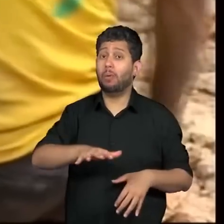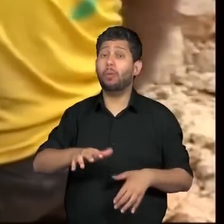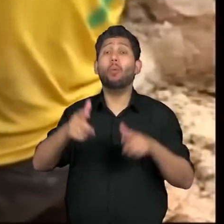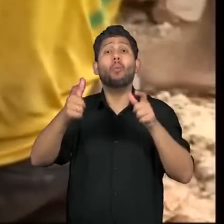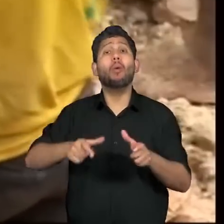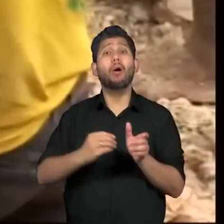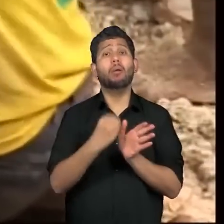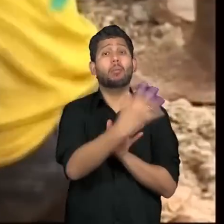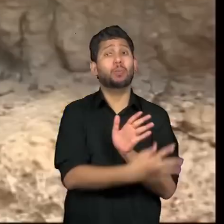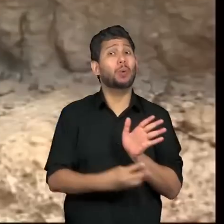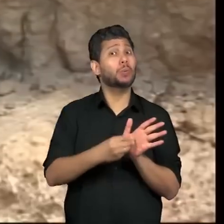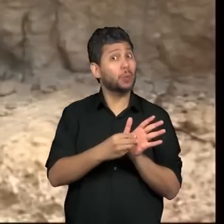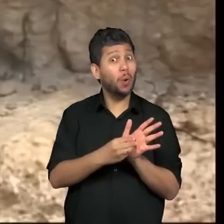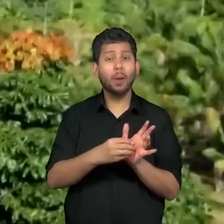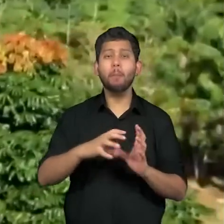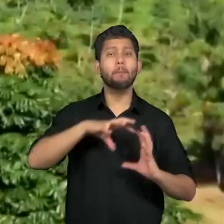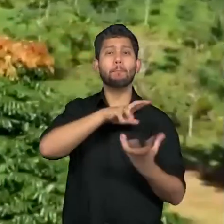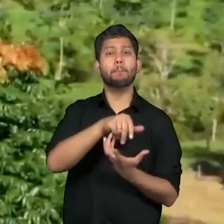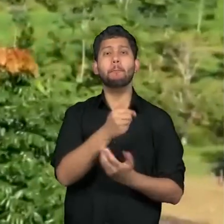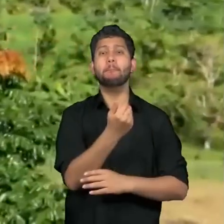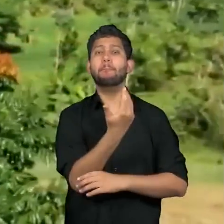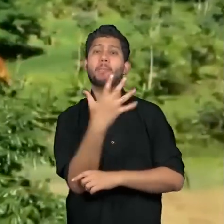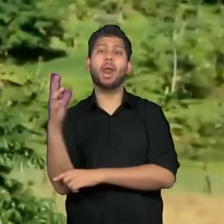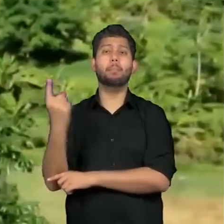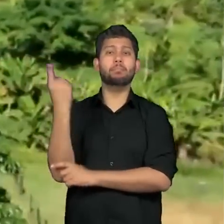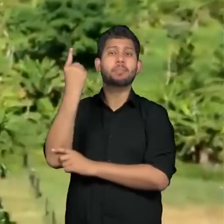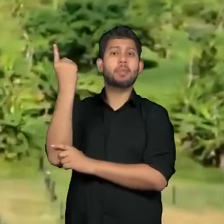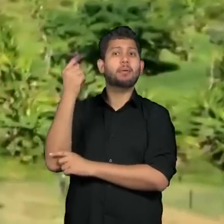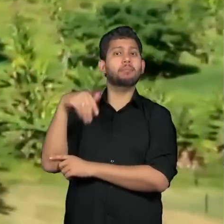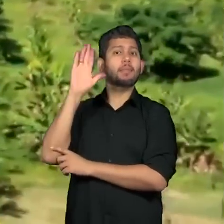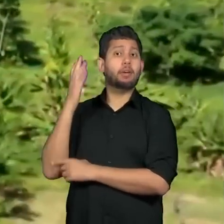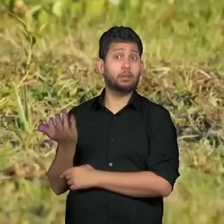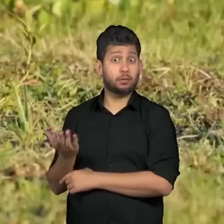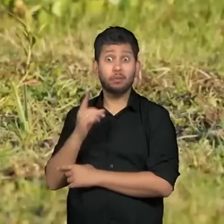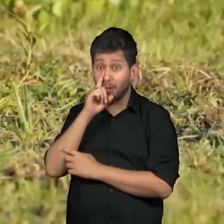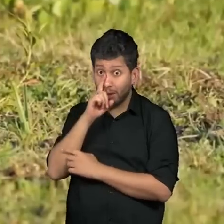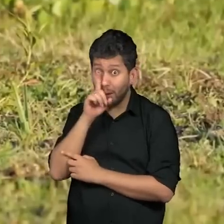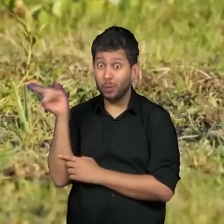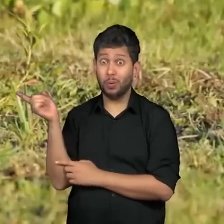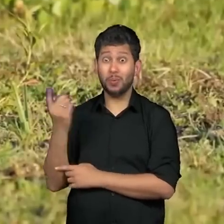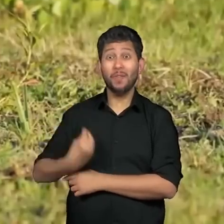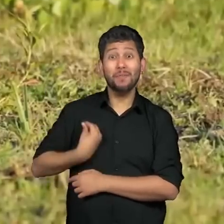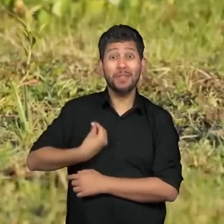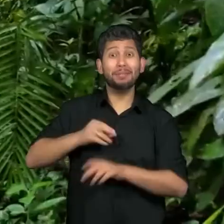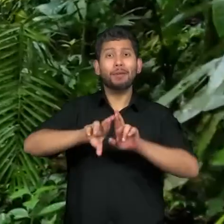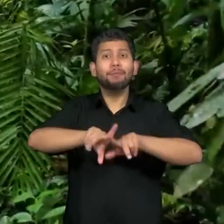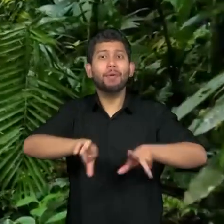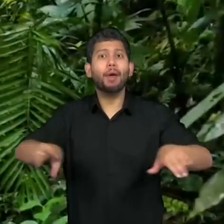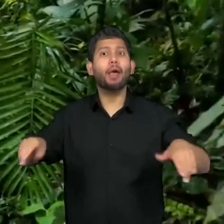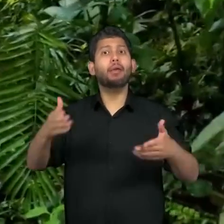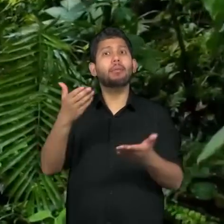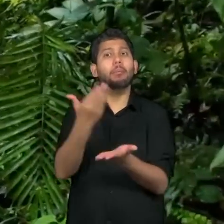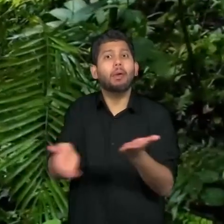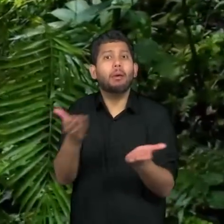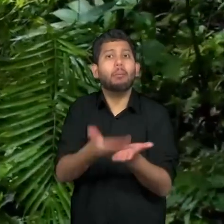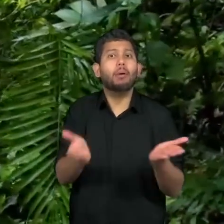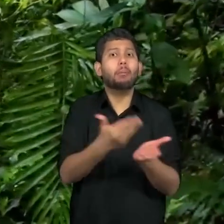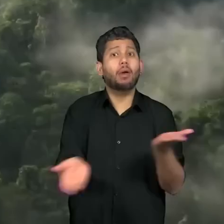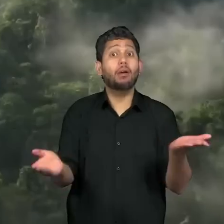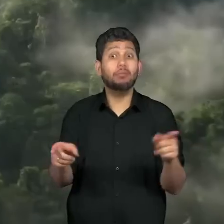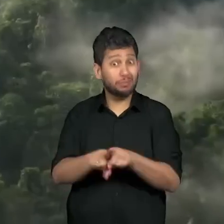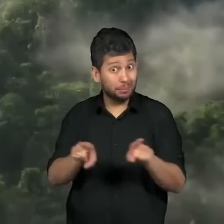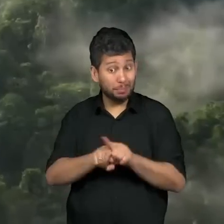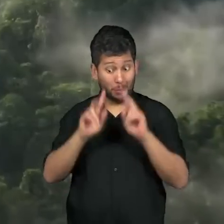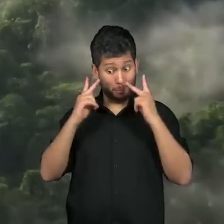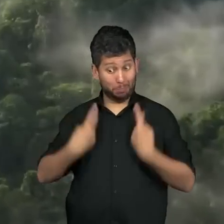floresta tropical do planeta. Colocam em risco a floresta, a biodiversidade e o próprio ser humano.